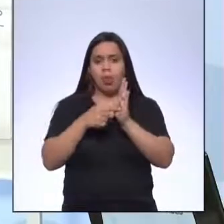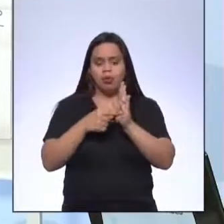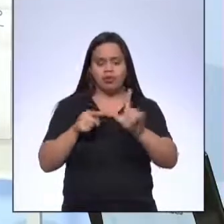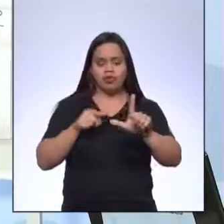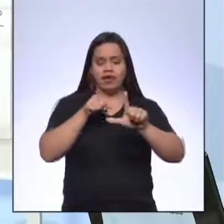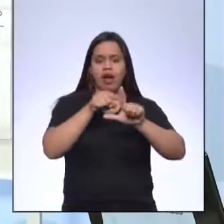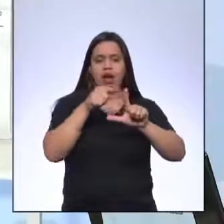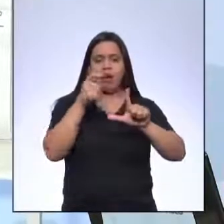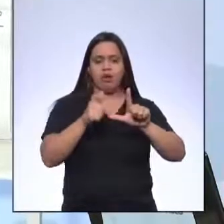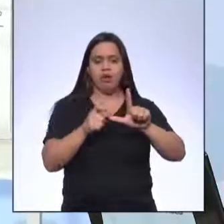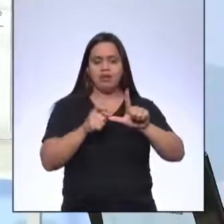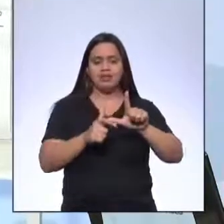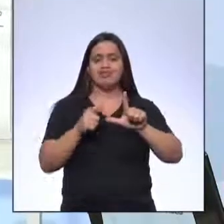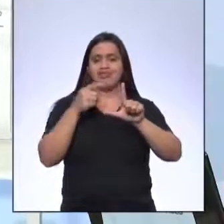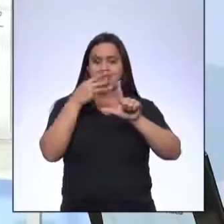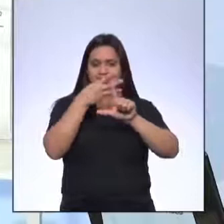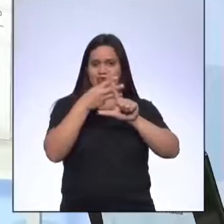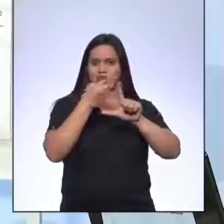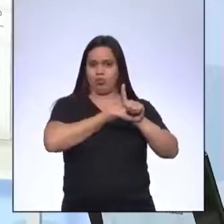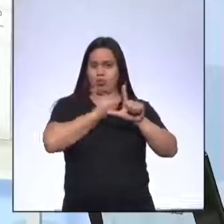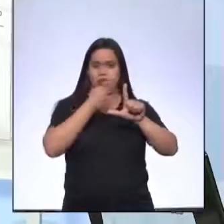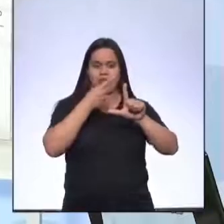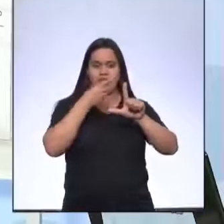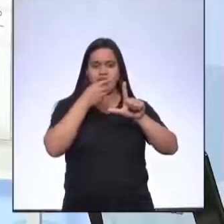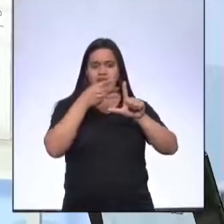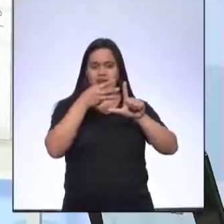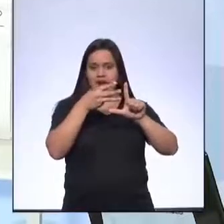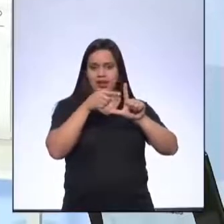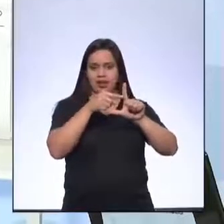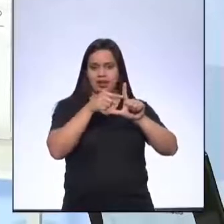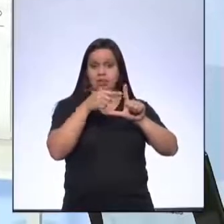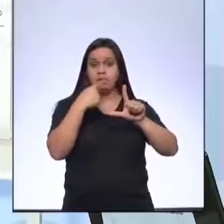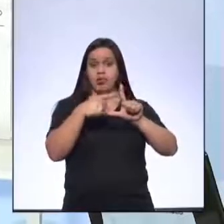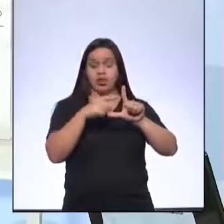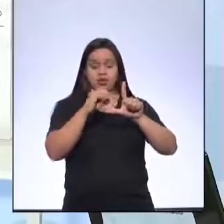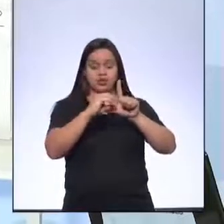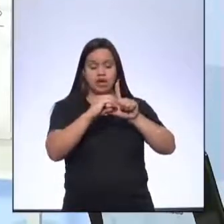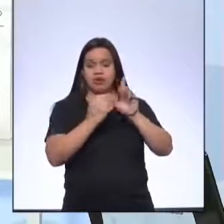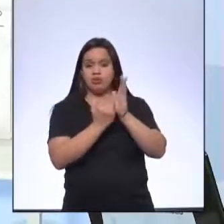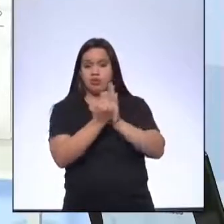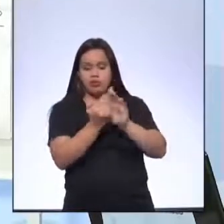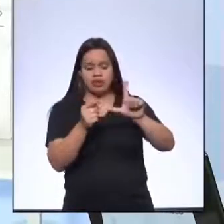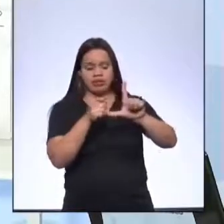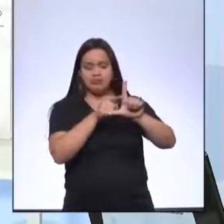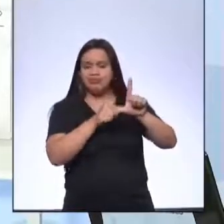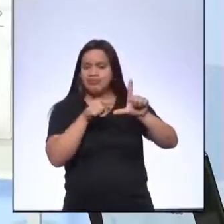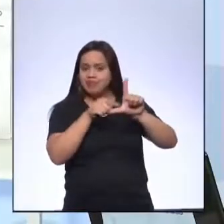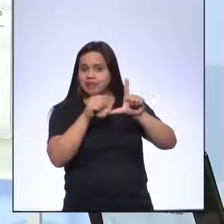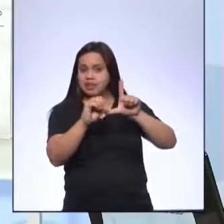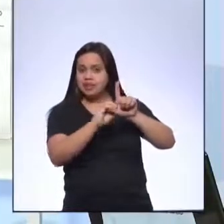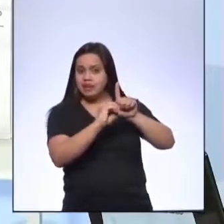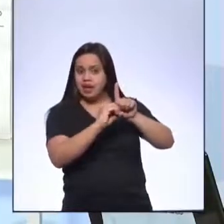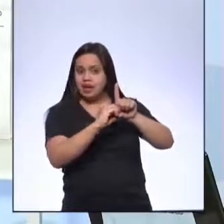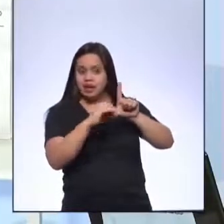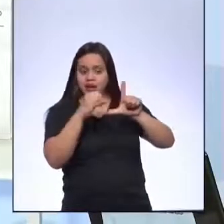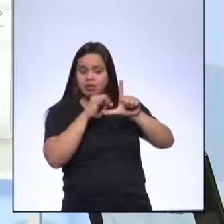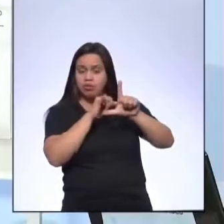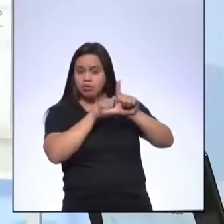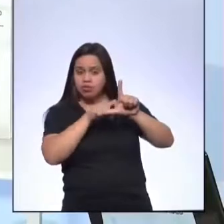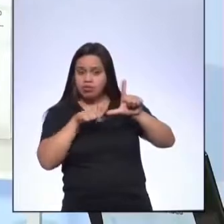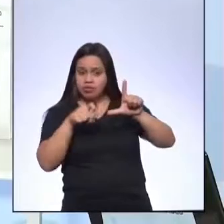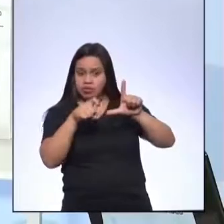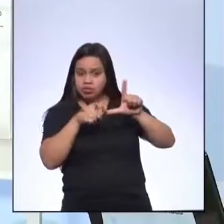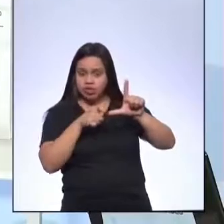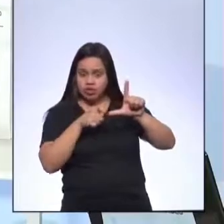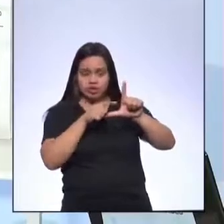vai ficar exatamente aqui em cima do três porque o zero está aqui na origem quando reflito ele aqui no três do Y eu